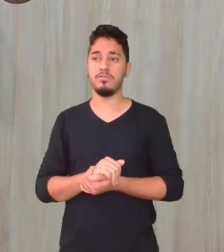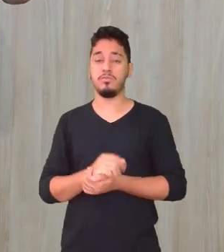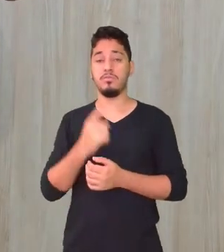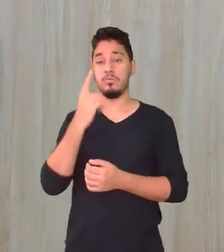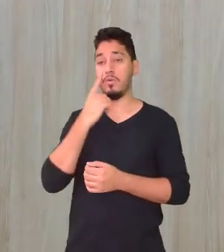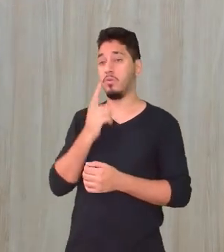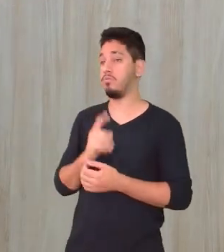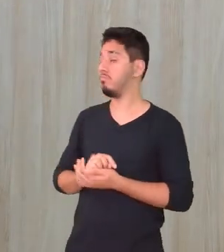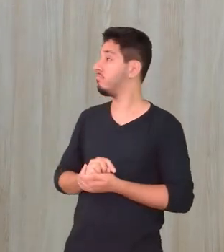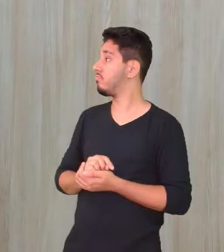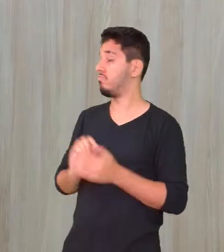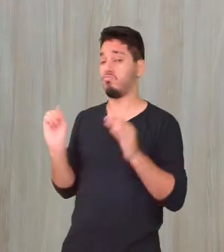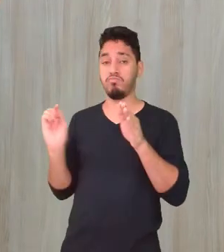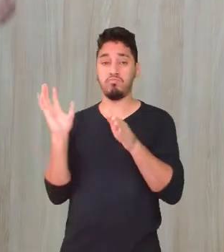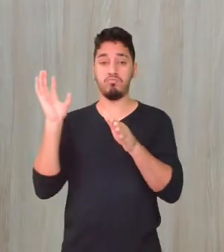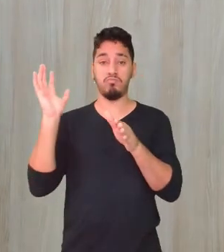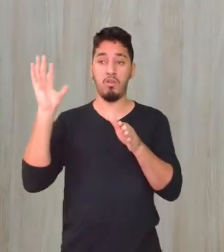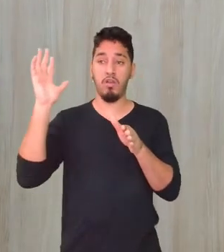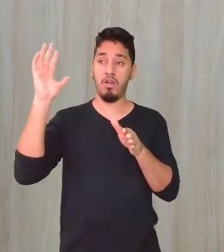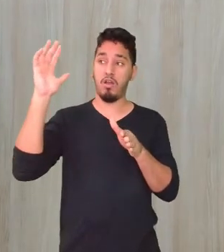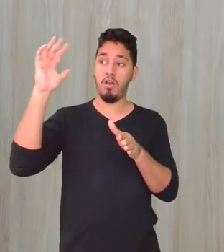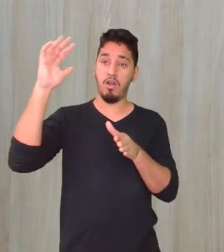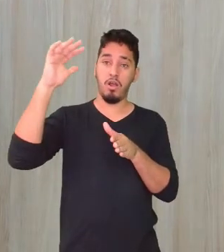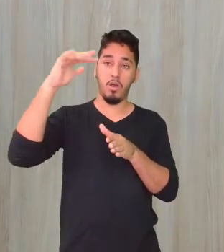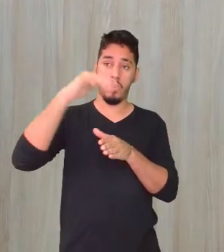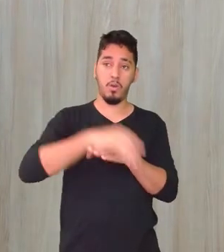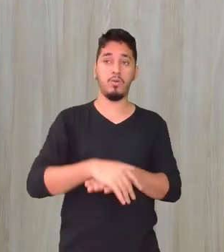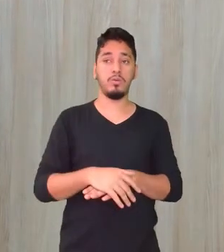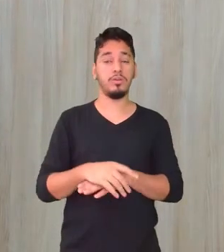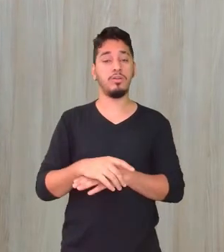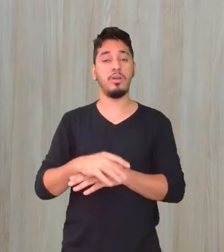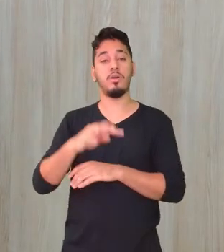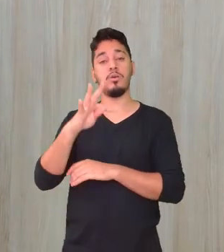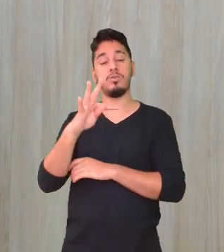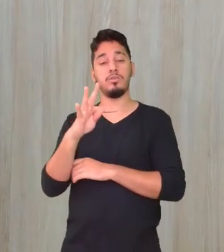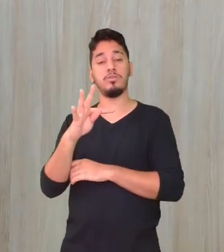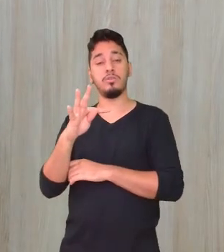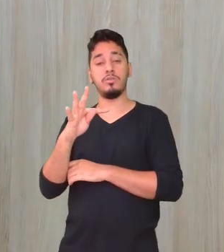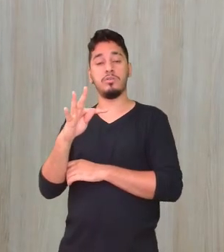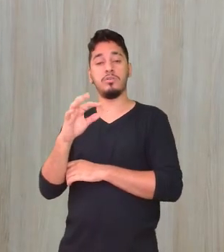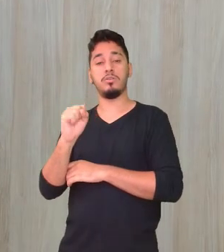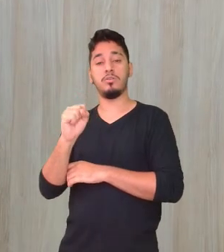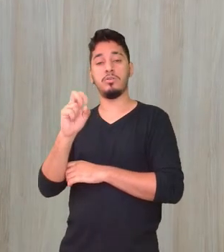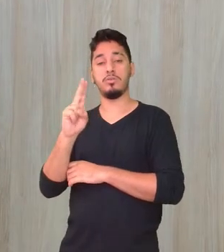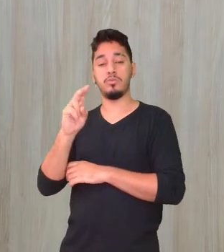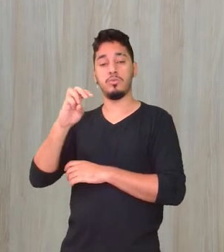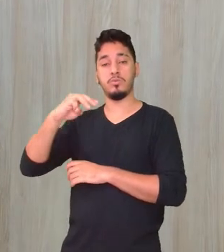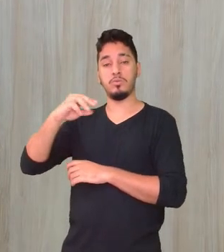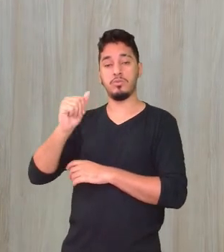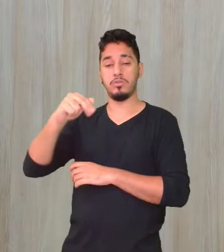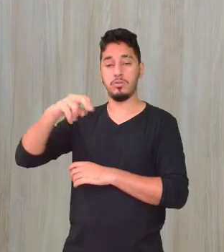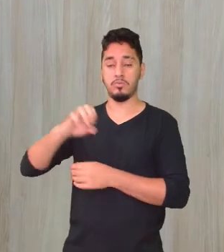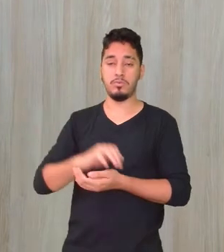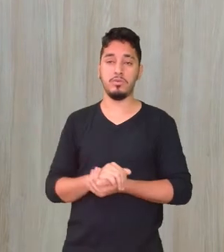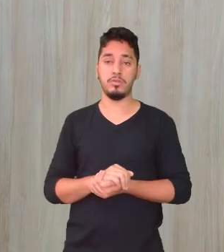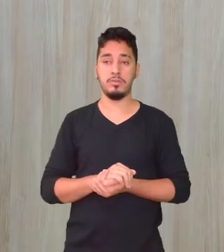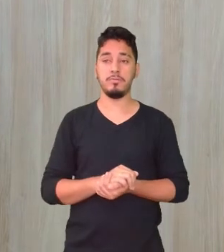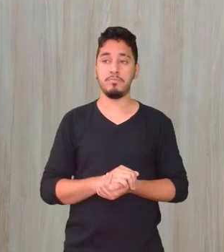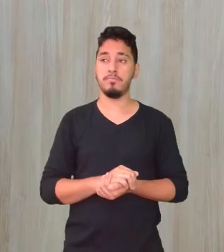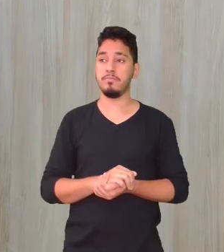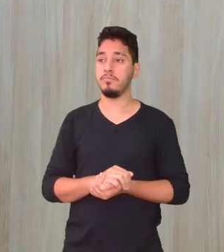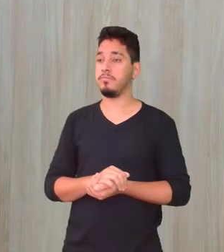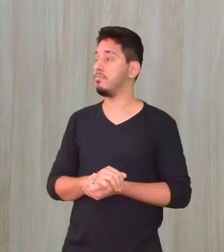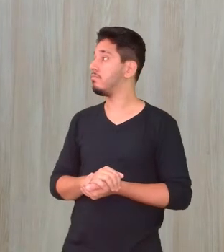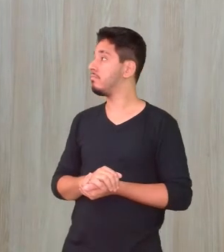onda gigante, ó, é que vai ser chamada de tsunami quando atinge o litoral, não é isso, prof? Isso, exatamente. Nos oceanos são chamados